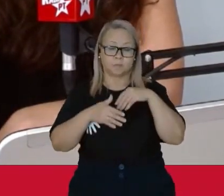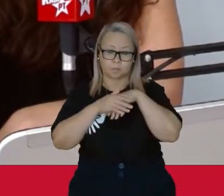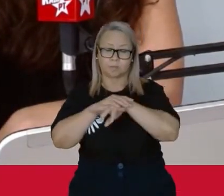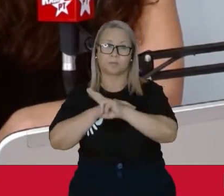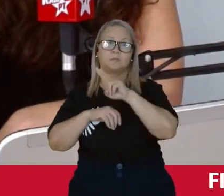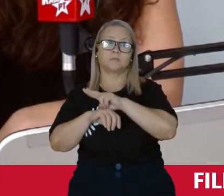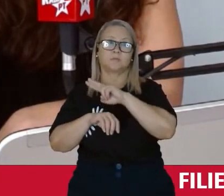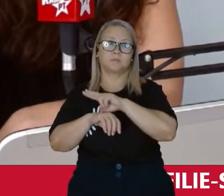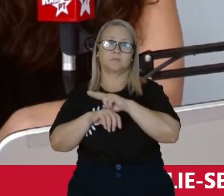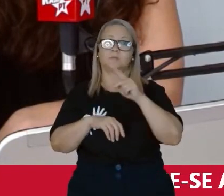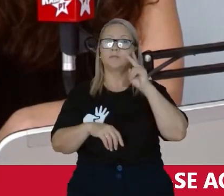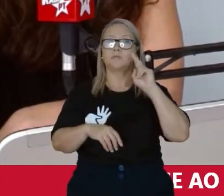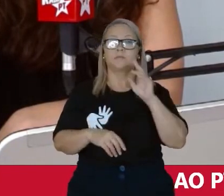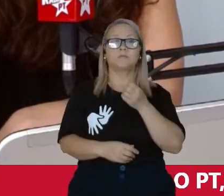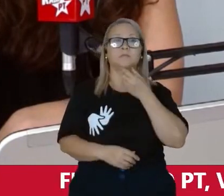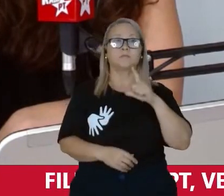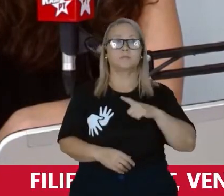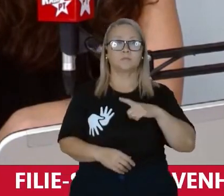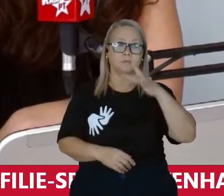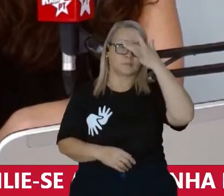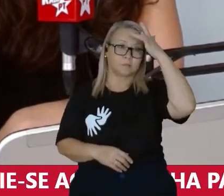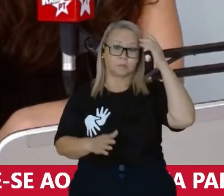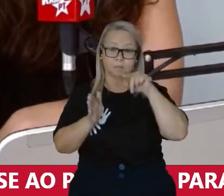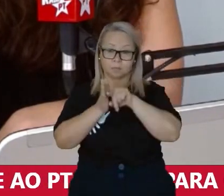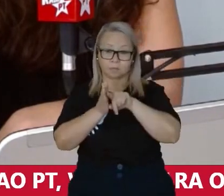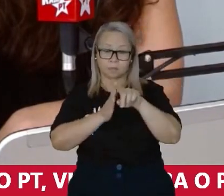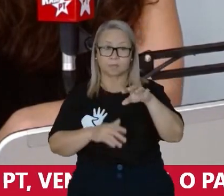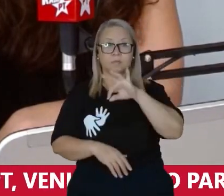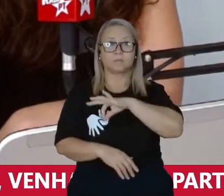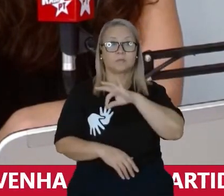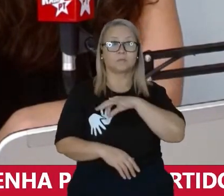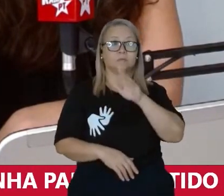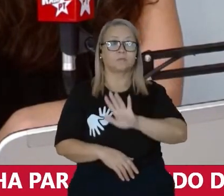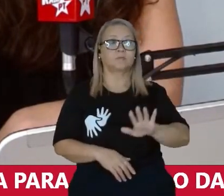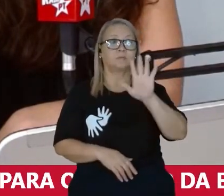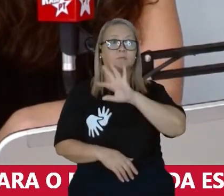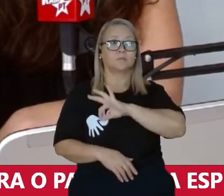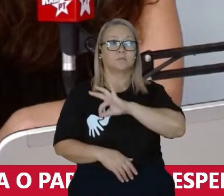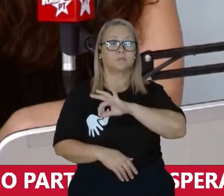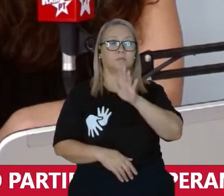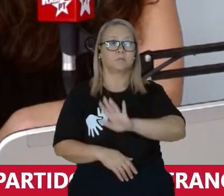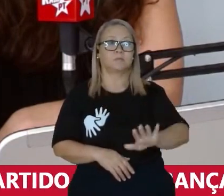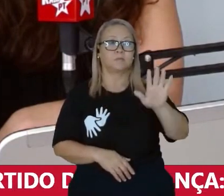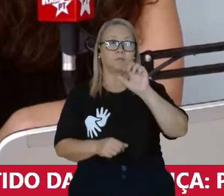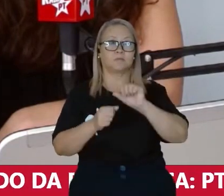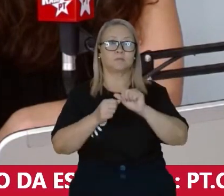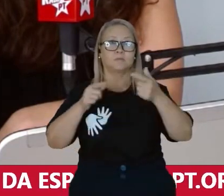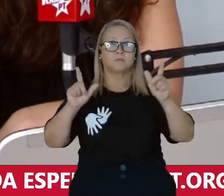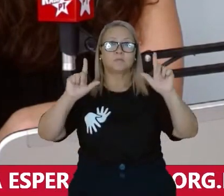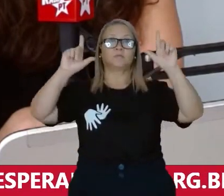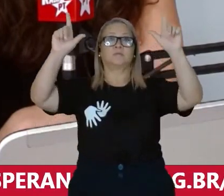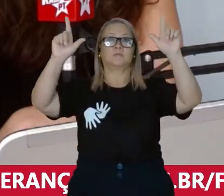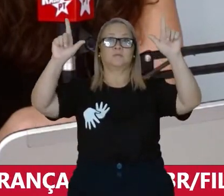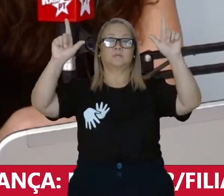gente lembrar bem, teve gente que acabou sendo investigada pela Polícia Federal por fazer um outdoor chamando o